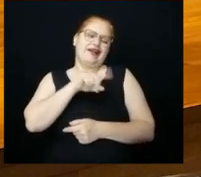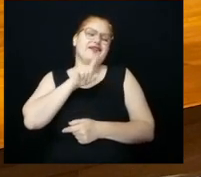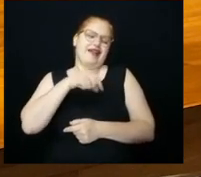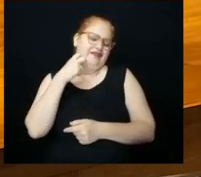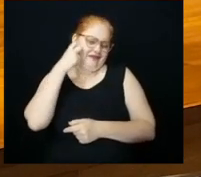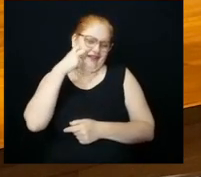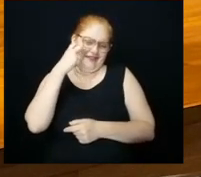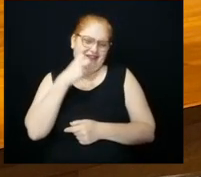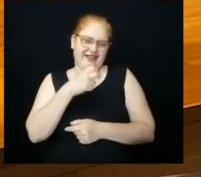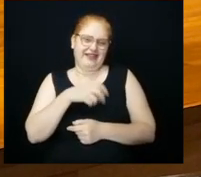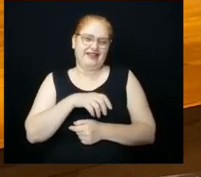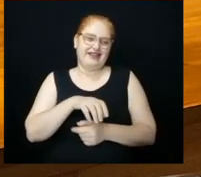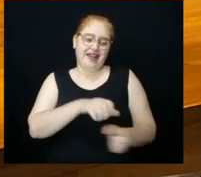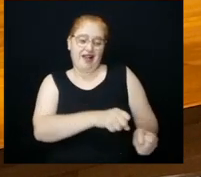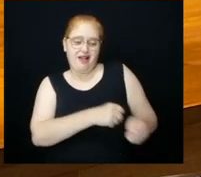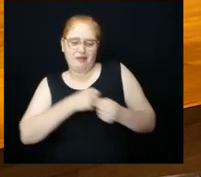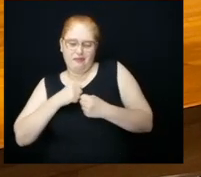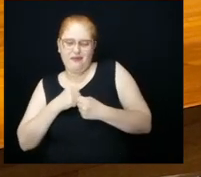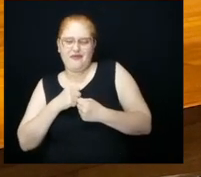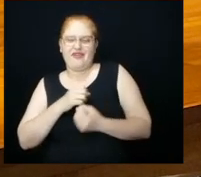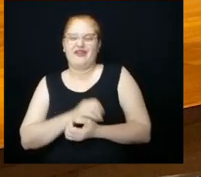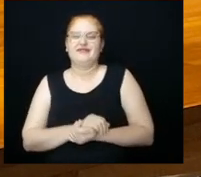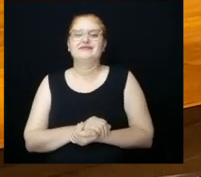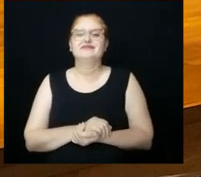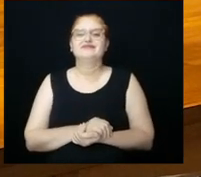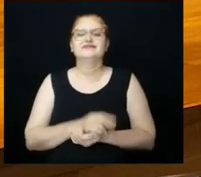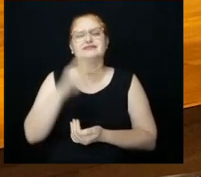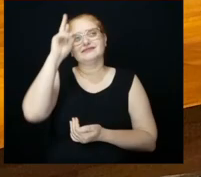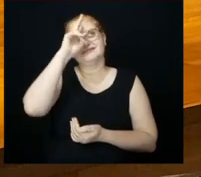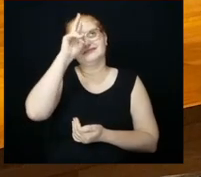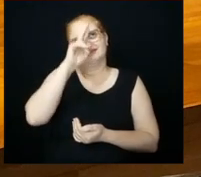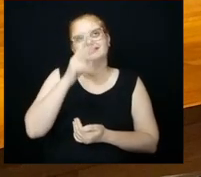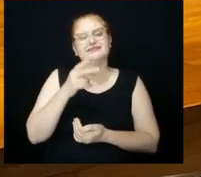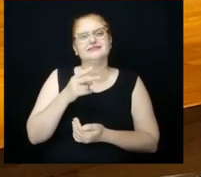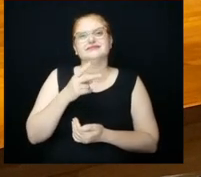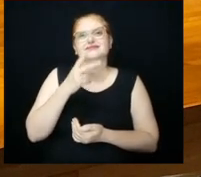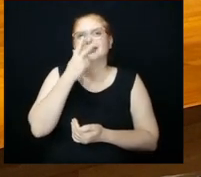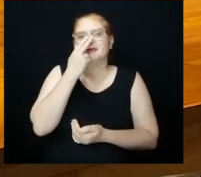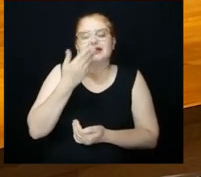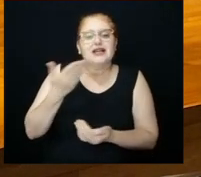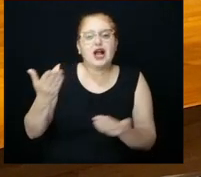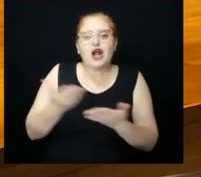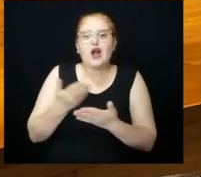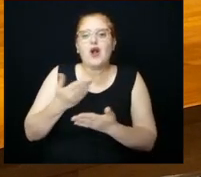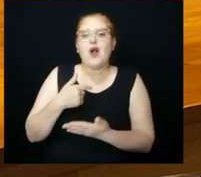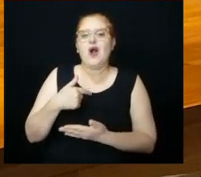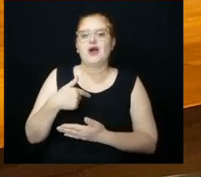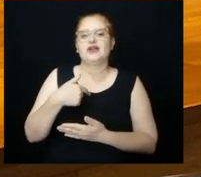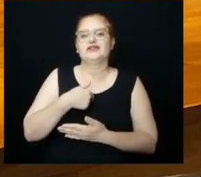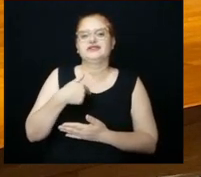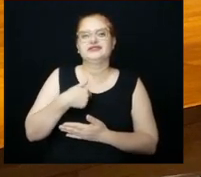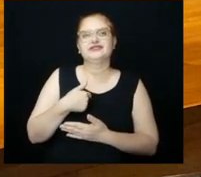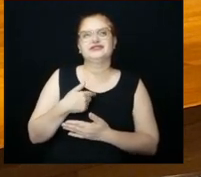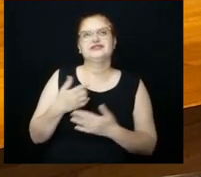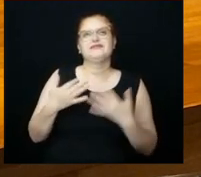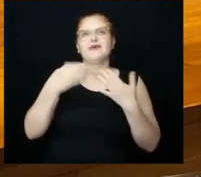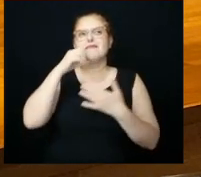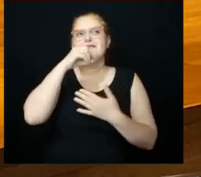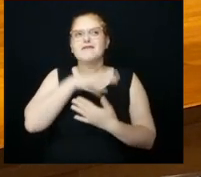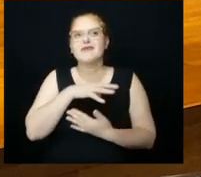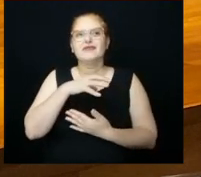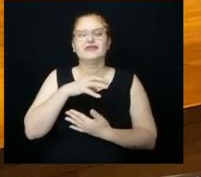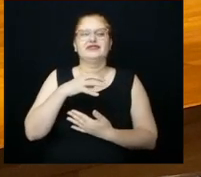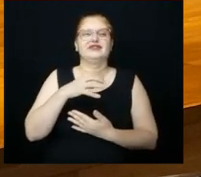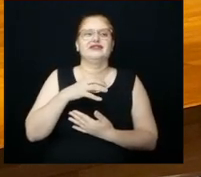dizia, e me puxava mais contra ela. Lembro como se fosse agora, com a mão meio bruta, meio lenta, ela coçava o